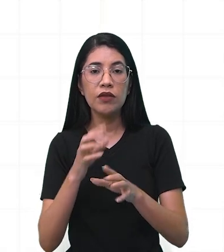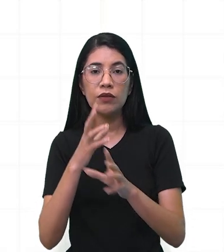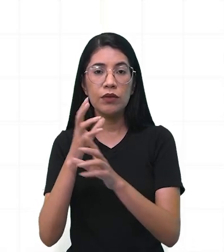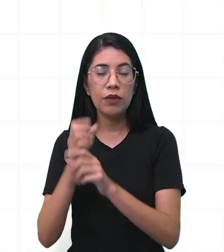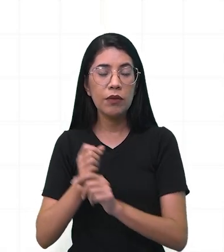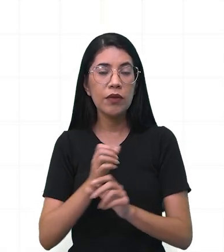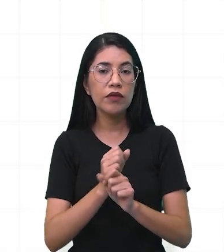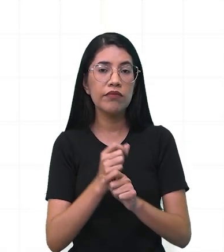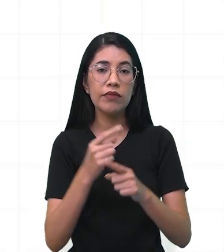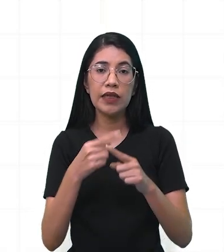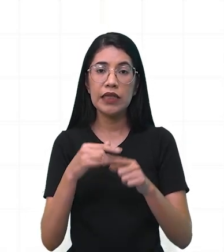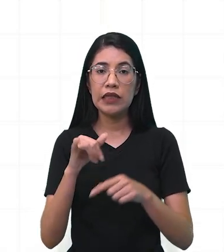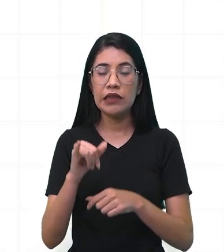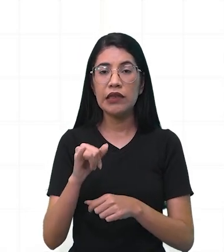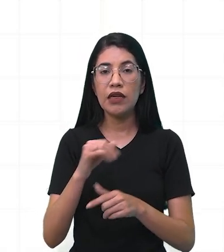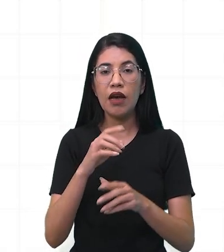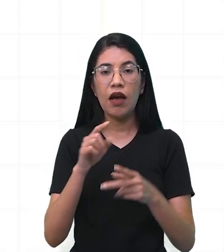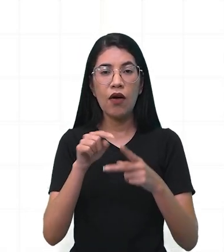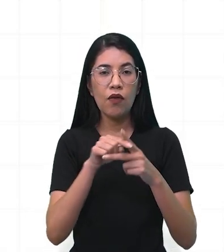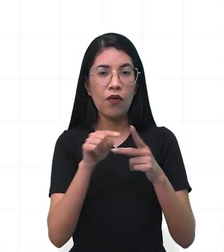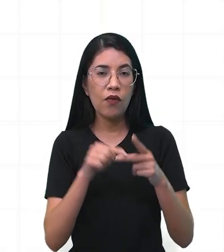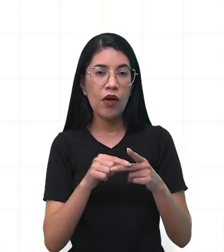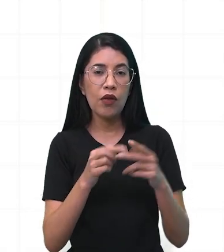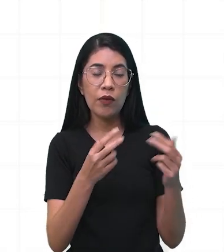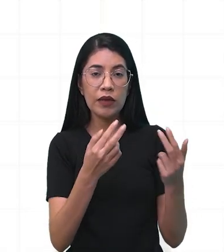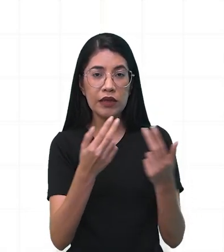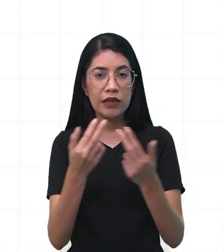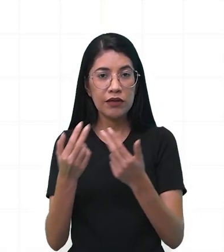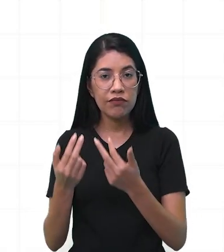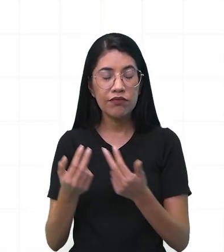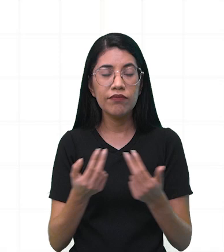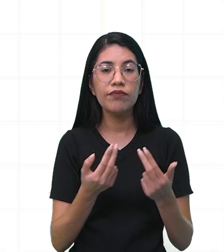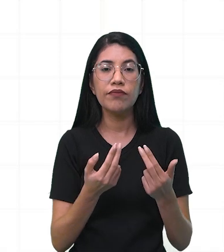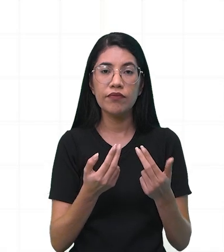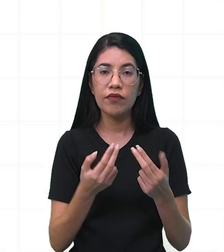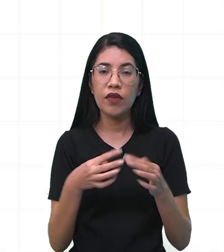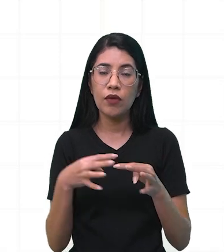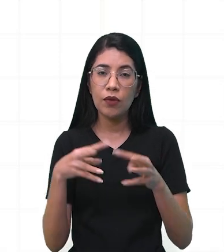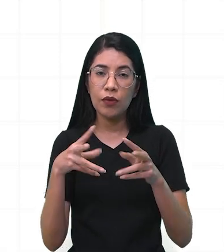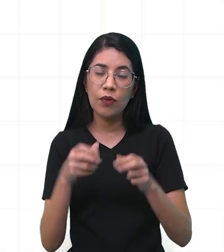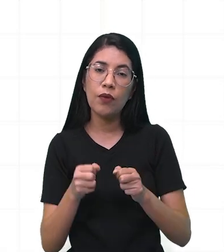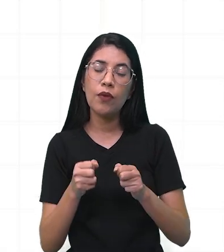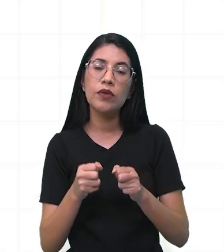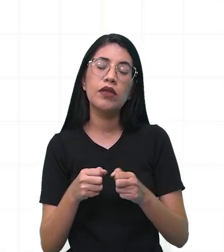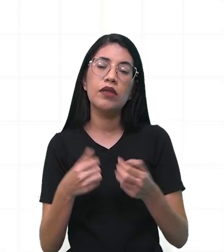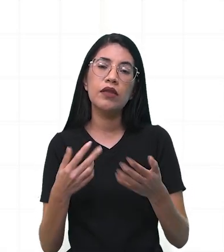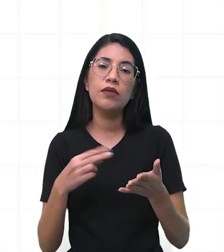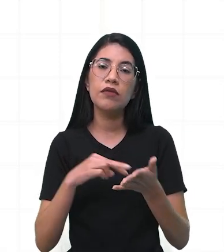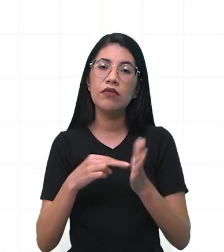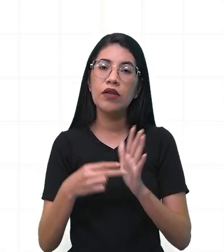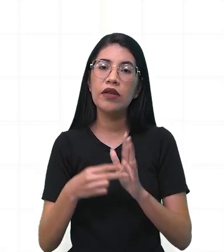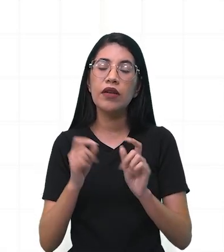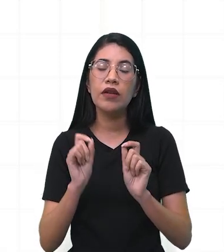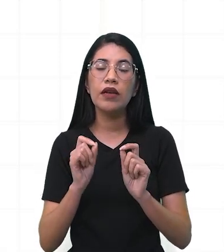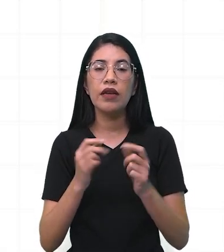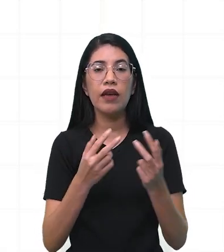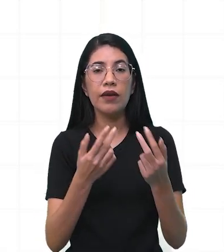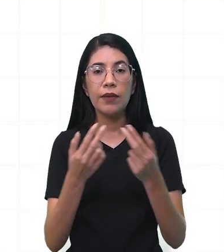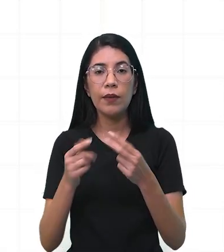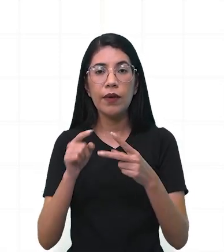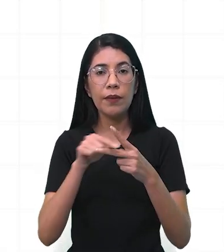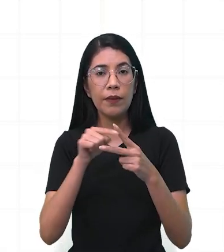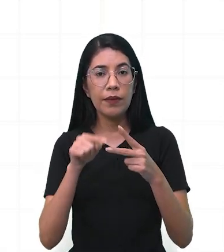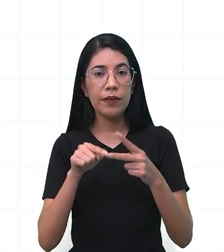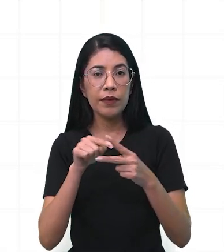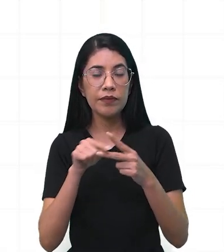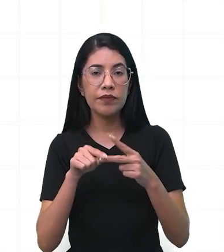Porque se todas as medidas são iguais, né, desses ângulos, se ele é regular, todos os ângulos têm a mesma medida. Então,